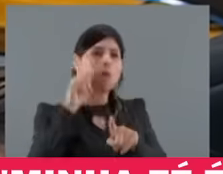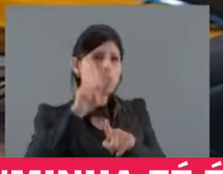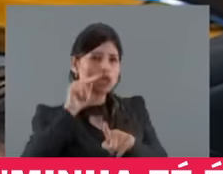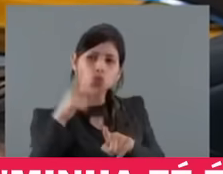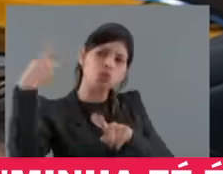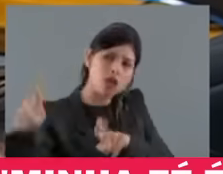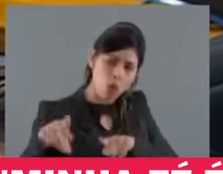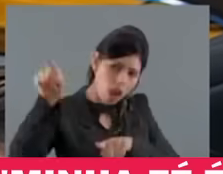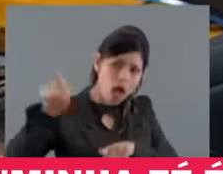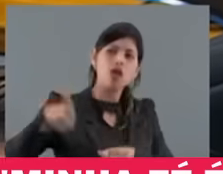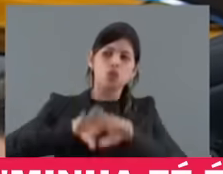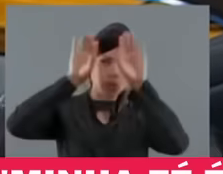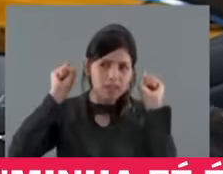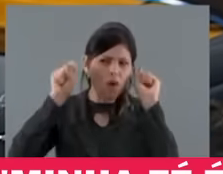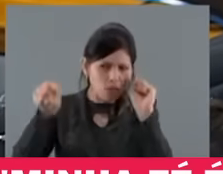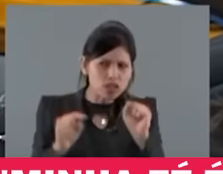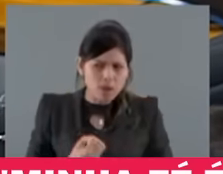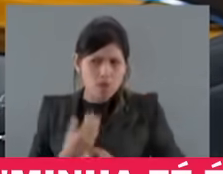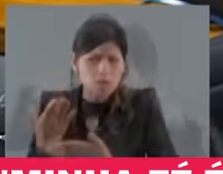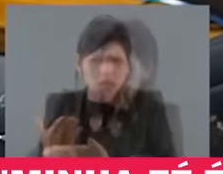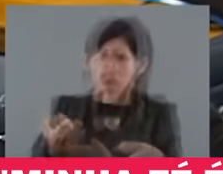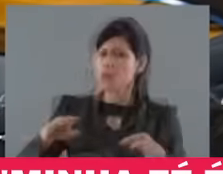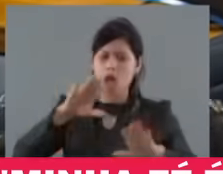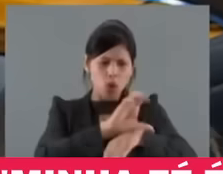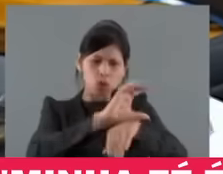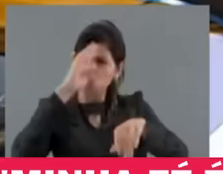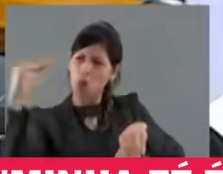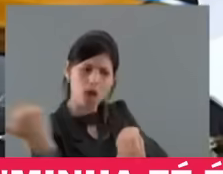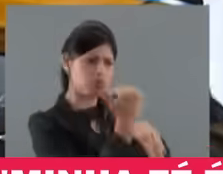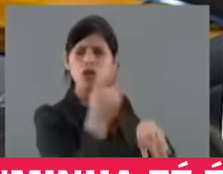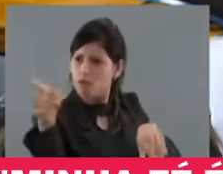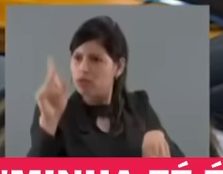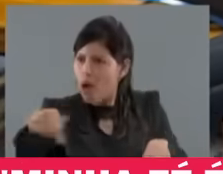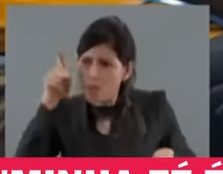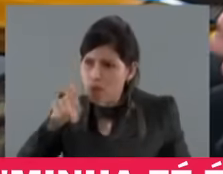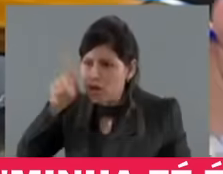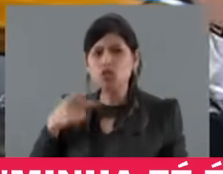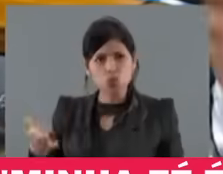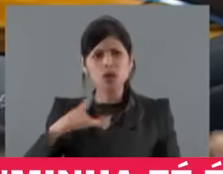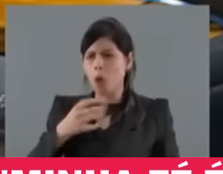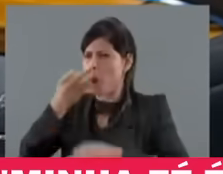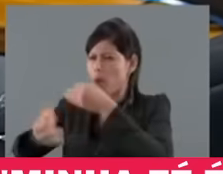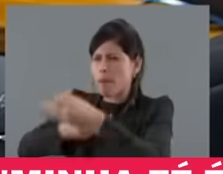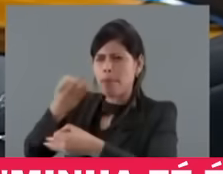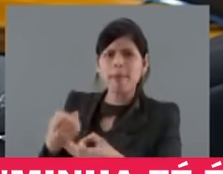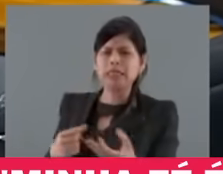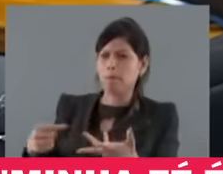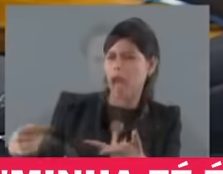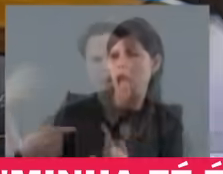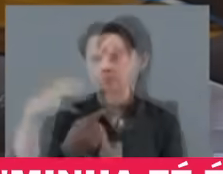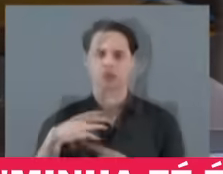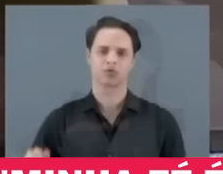Supremo. O senhor vai se declarar impedido, suspeito? E o senhor é um político ideológico, inclusive com muitas defesas na